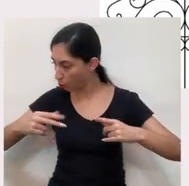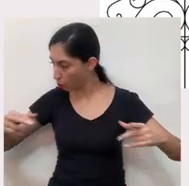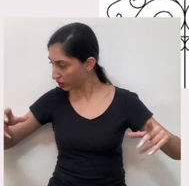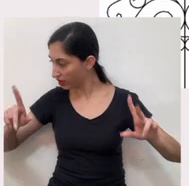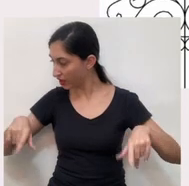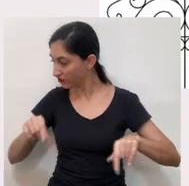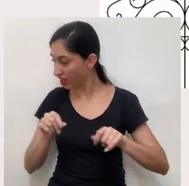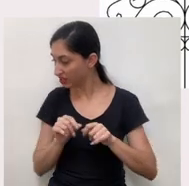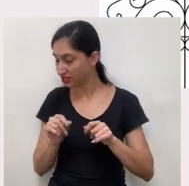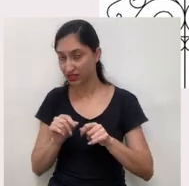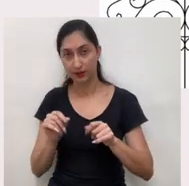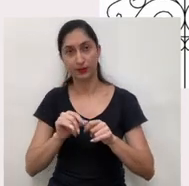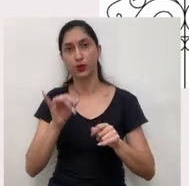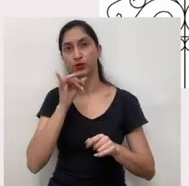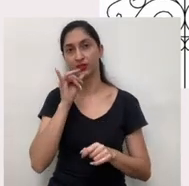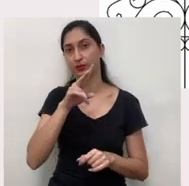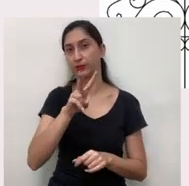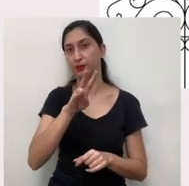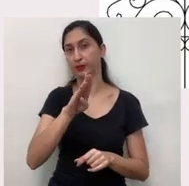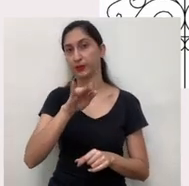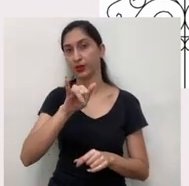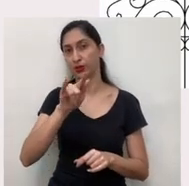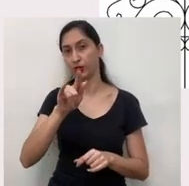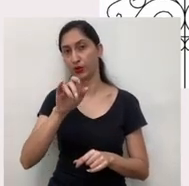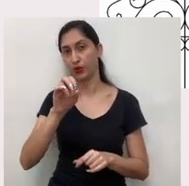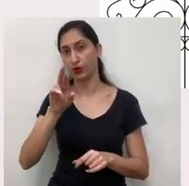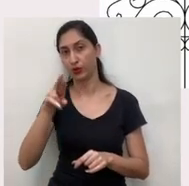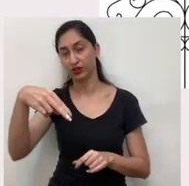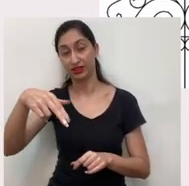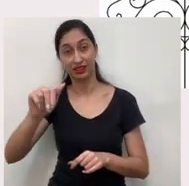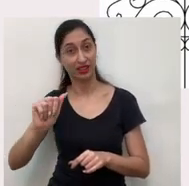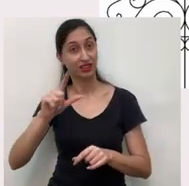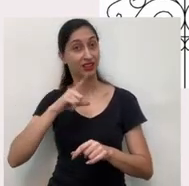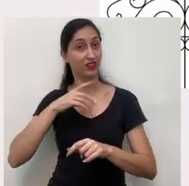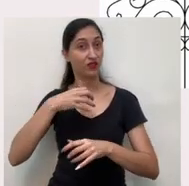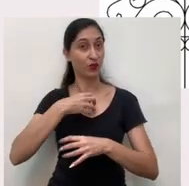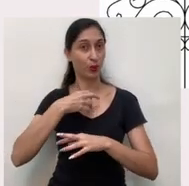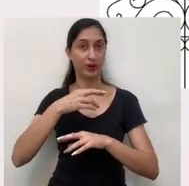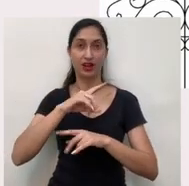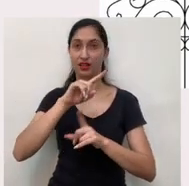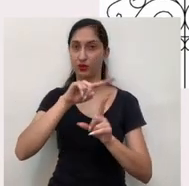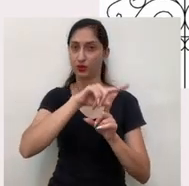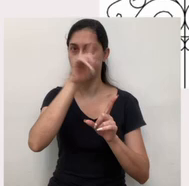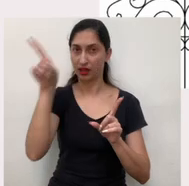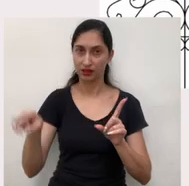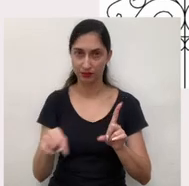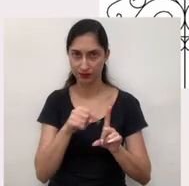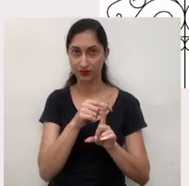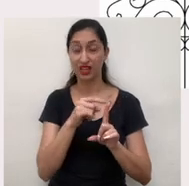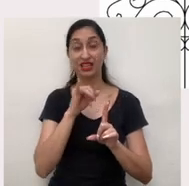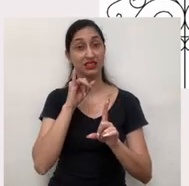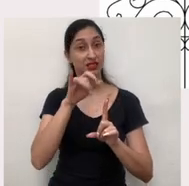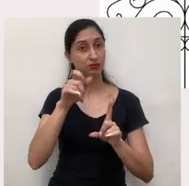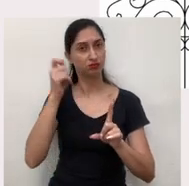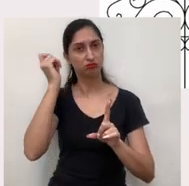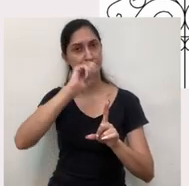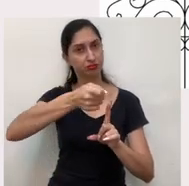que a bigorna tem uma forma arredondada, né, e com a forja você vai martelando, né, na forja